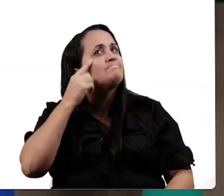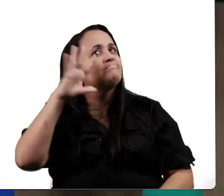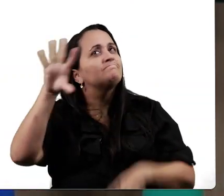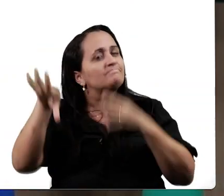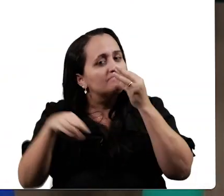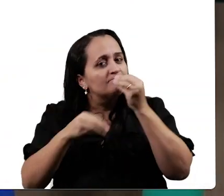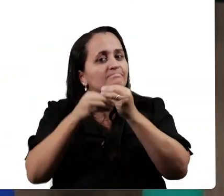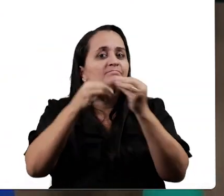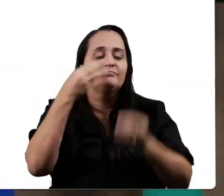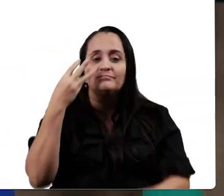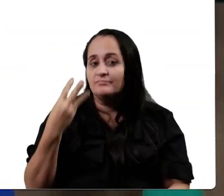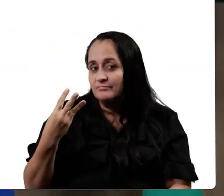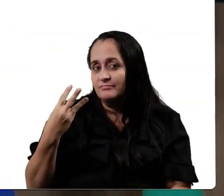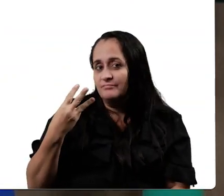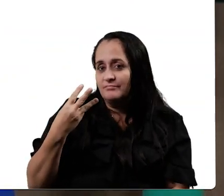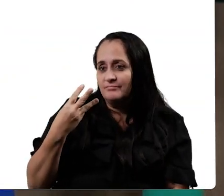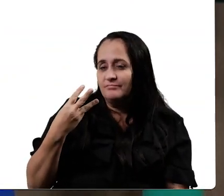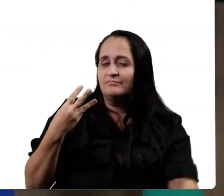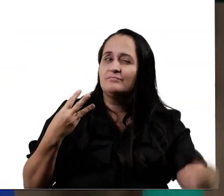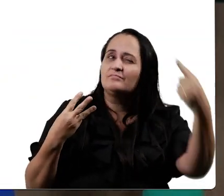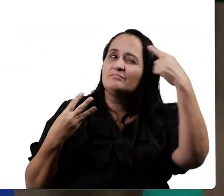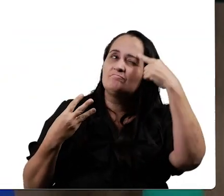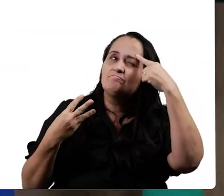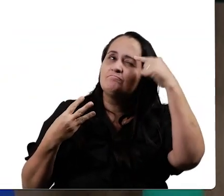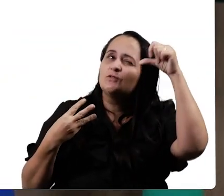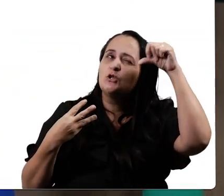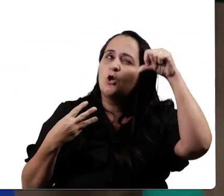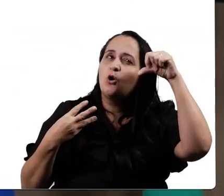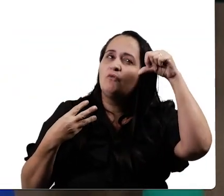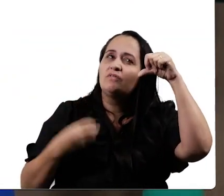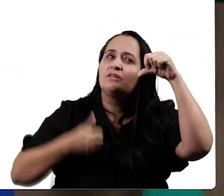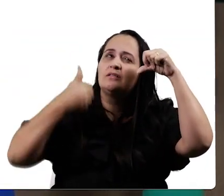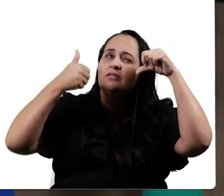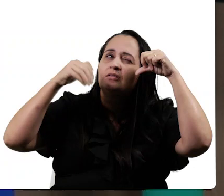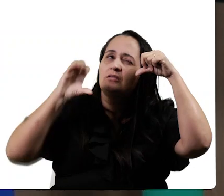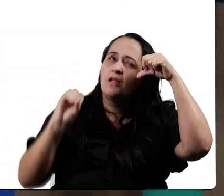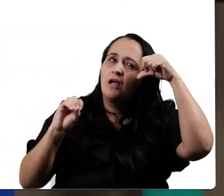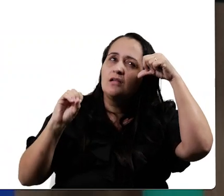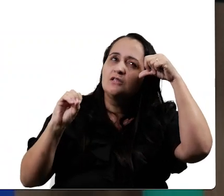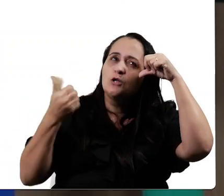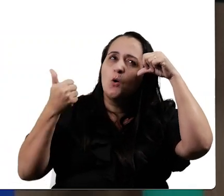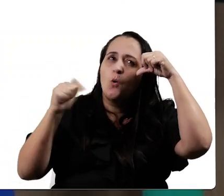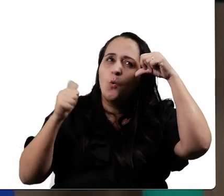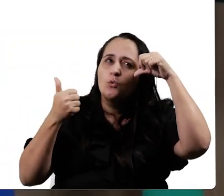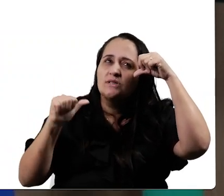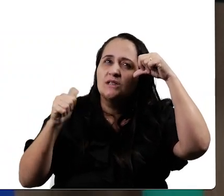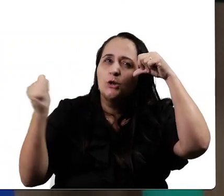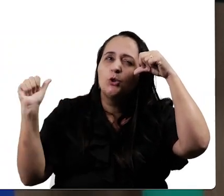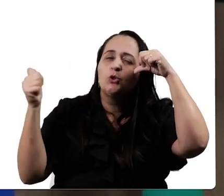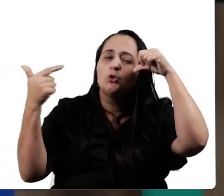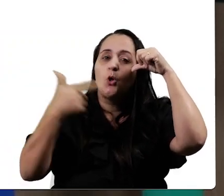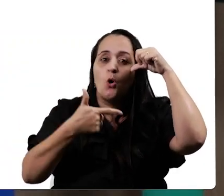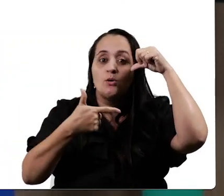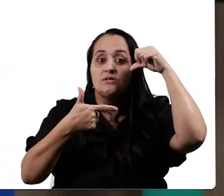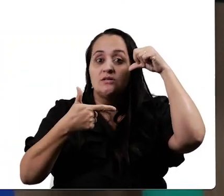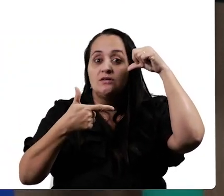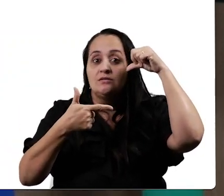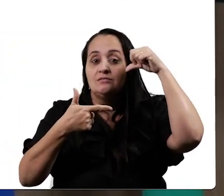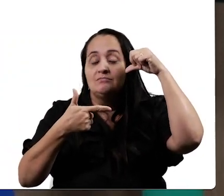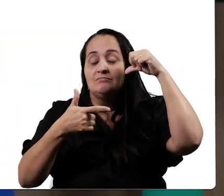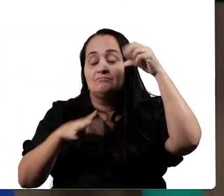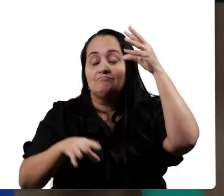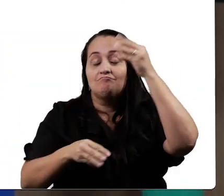trê 9 mais três coloca nove na cabeça Coloca mais três 9 10 11